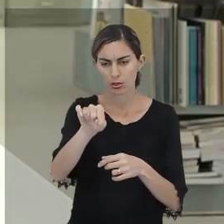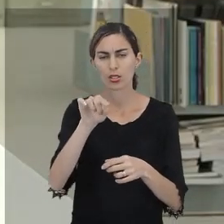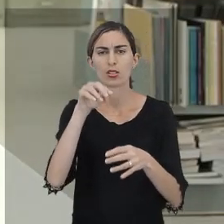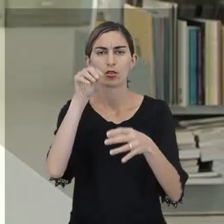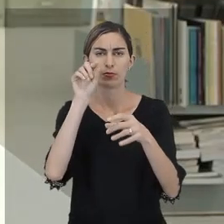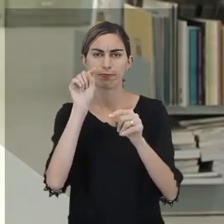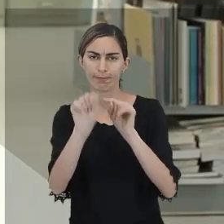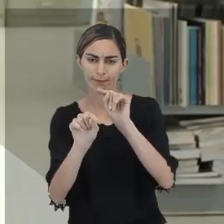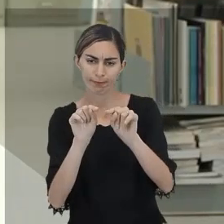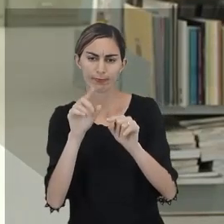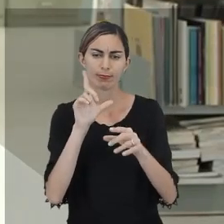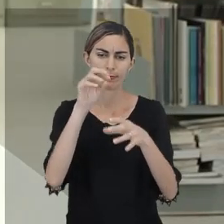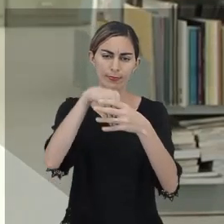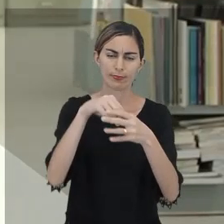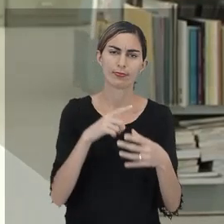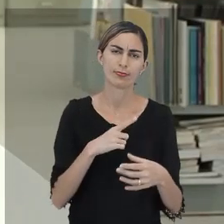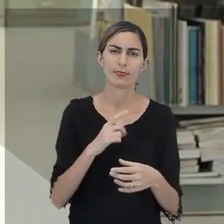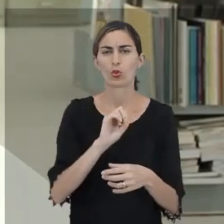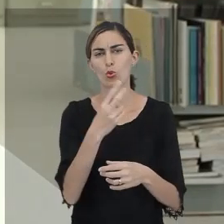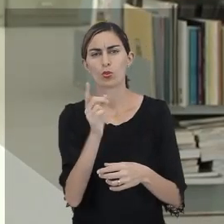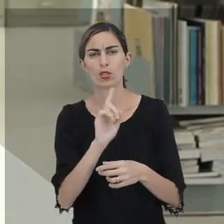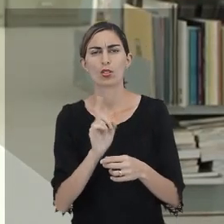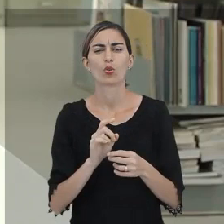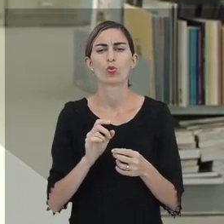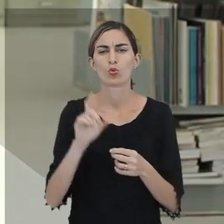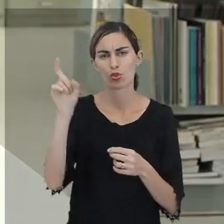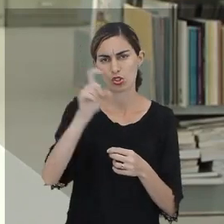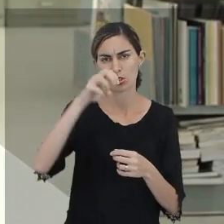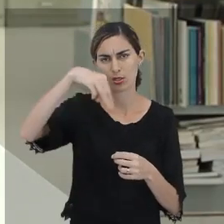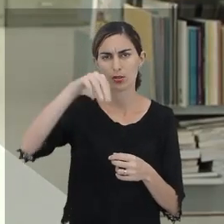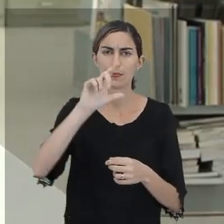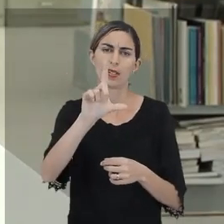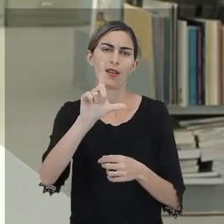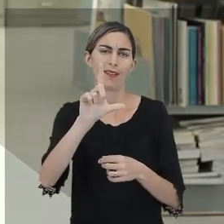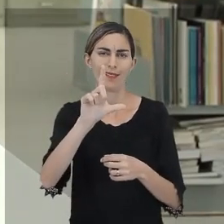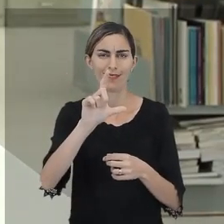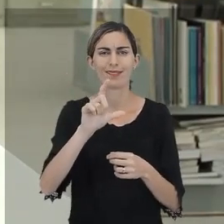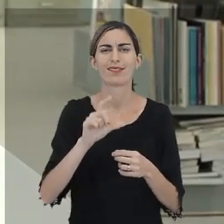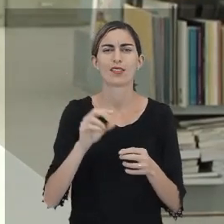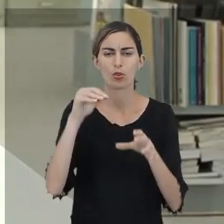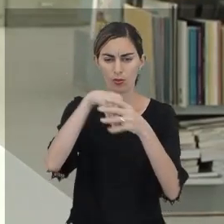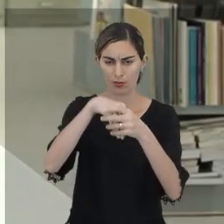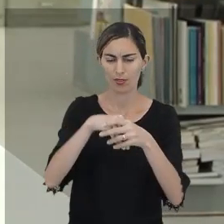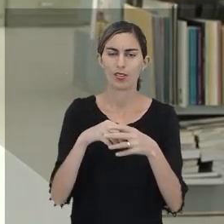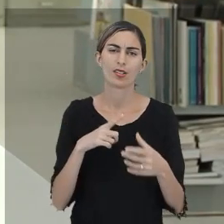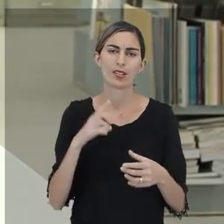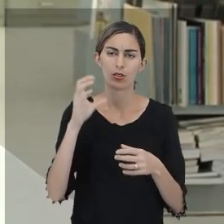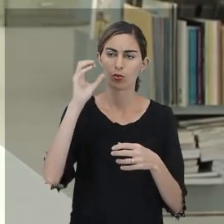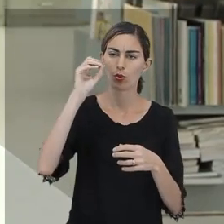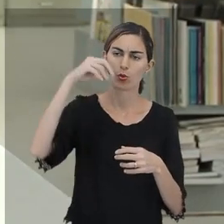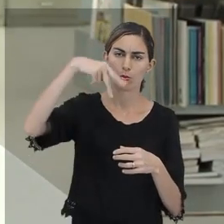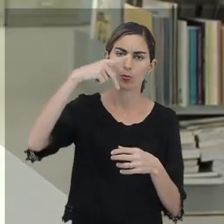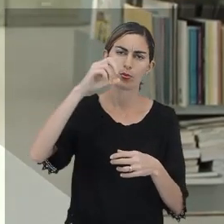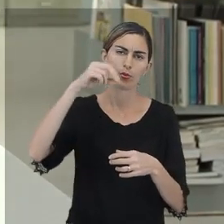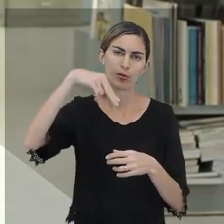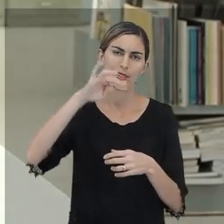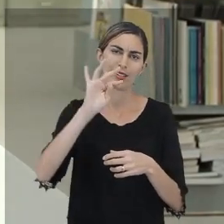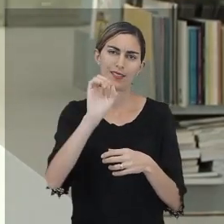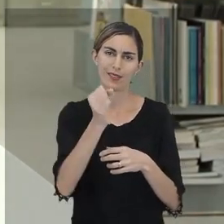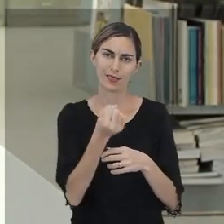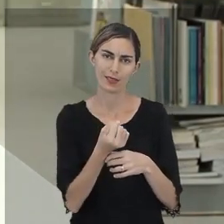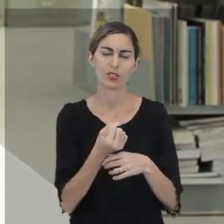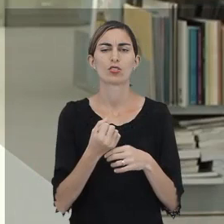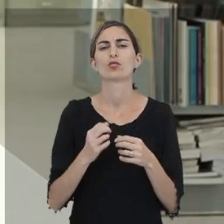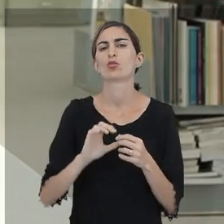não então o xml léo que você coloca é os seus componentes certo no caso do grupo